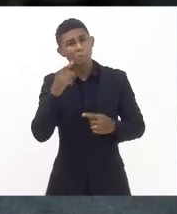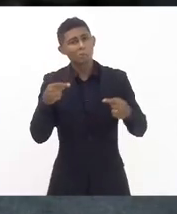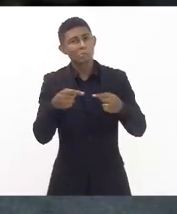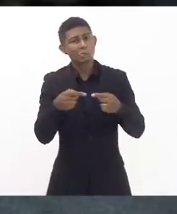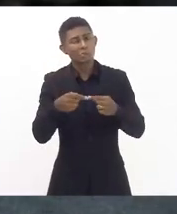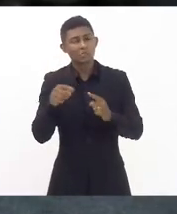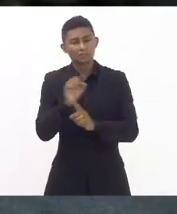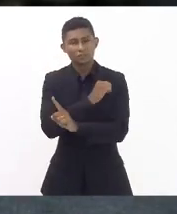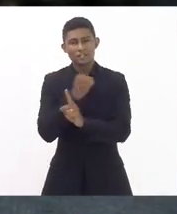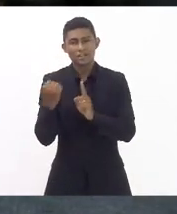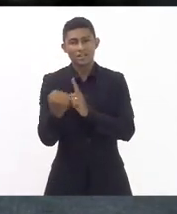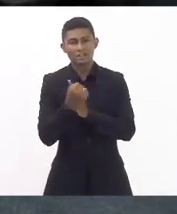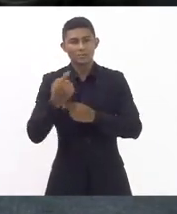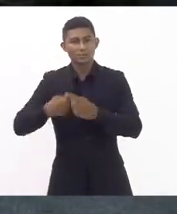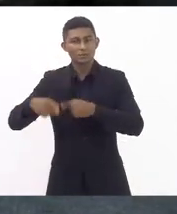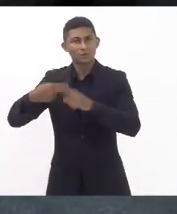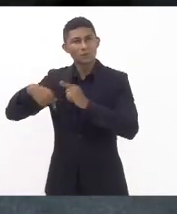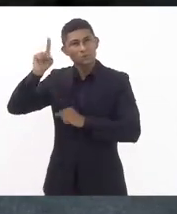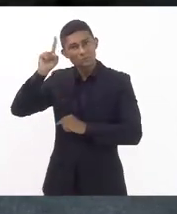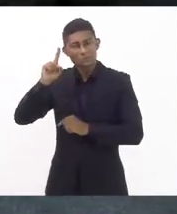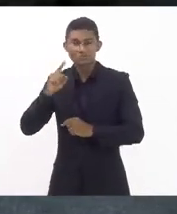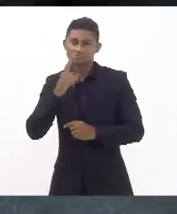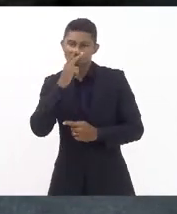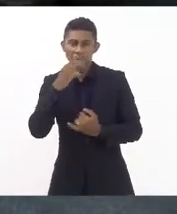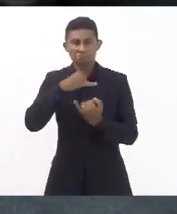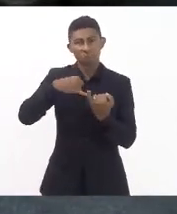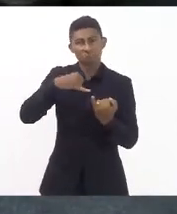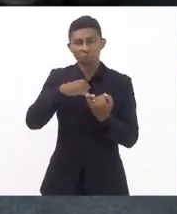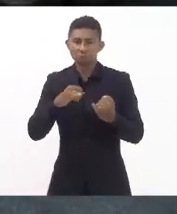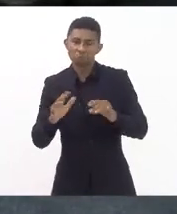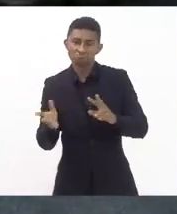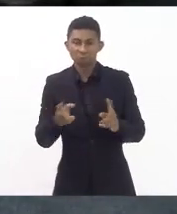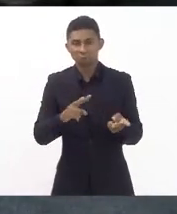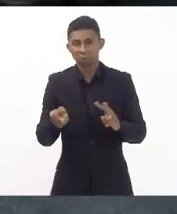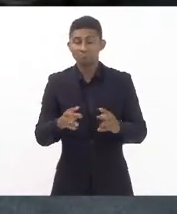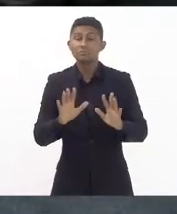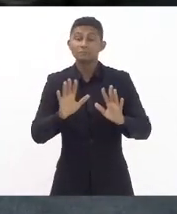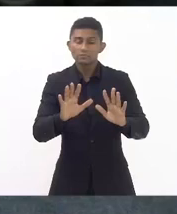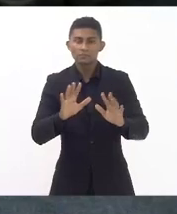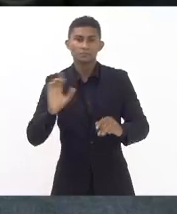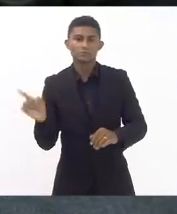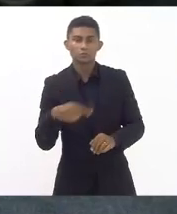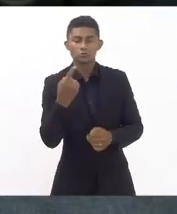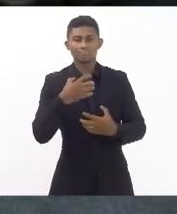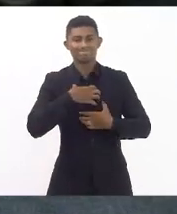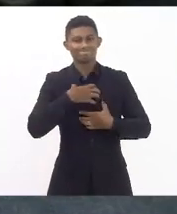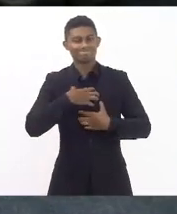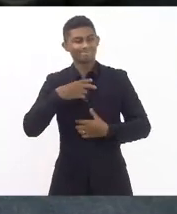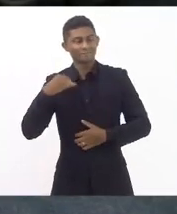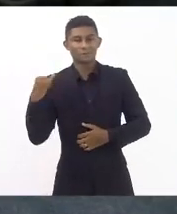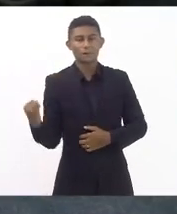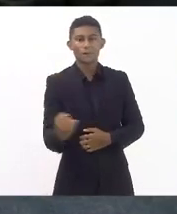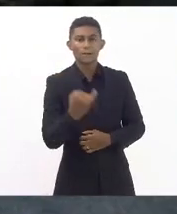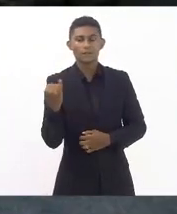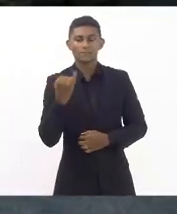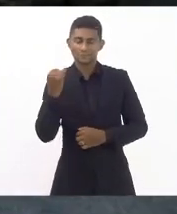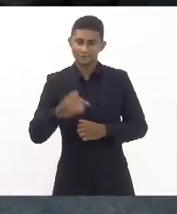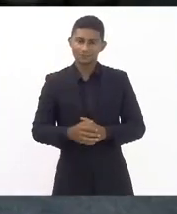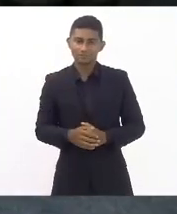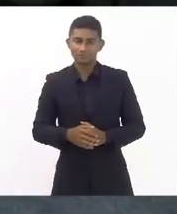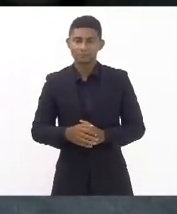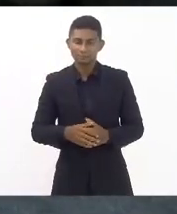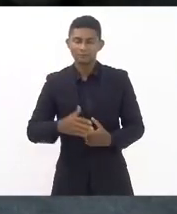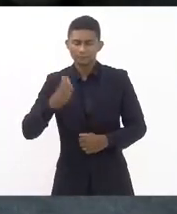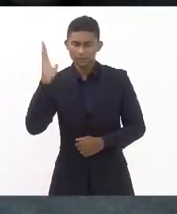né? Seja o contrário. Mas, para a gente, isso é muito importante. Mostra que nós podemos, sim,